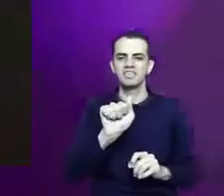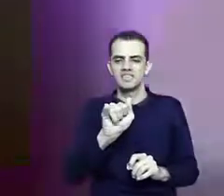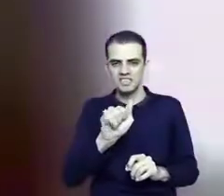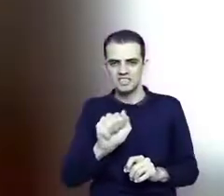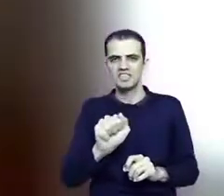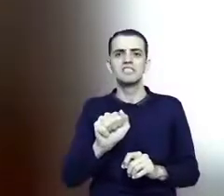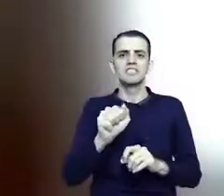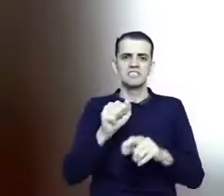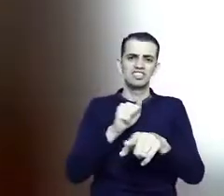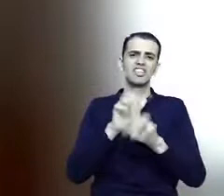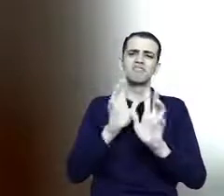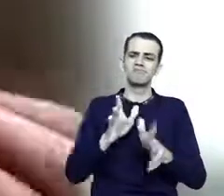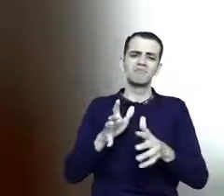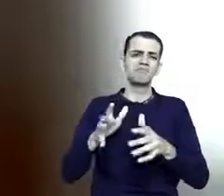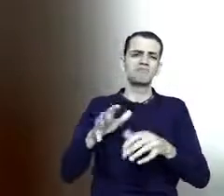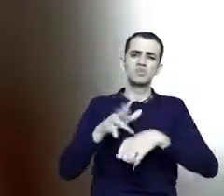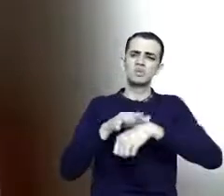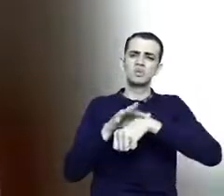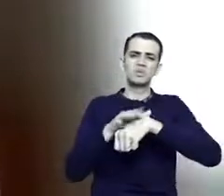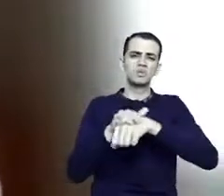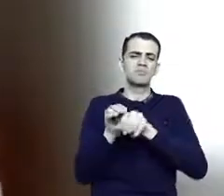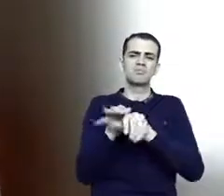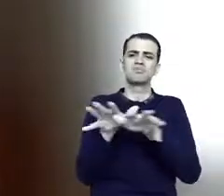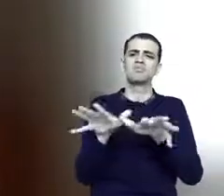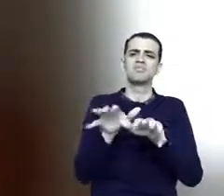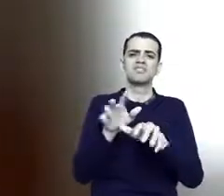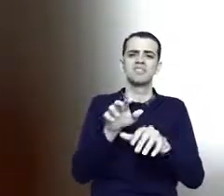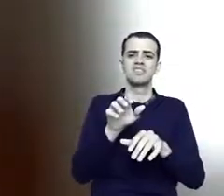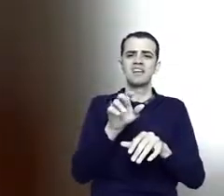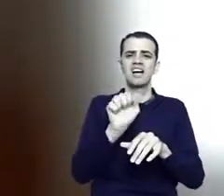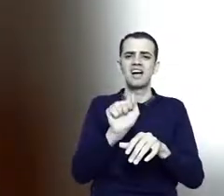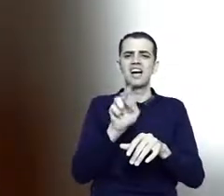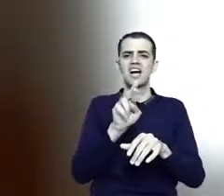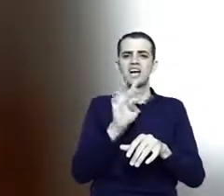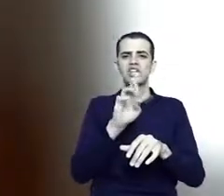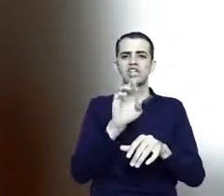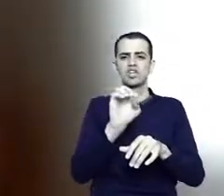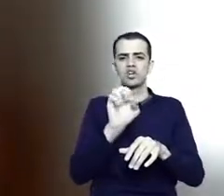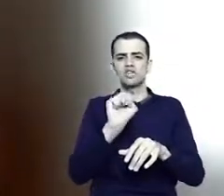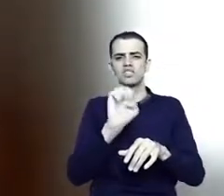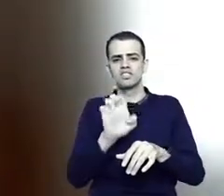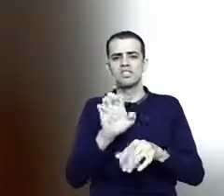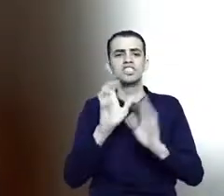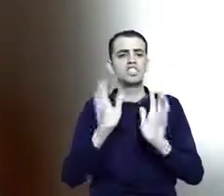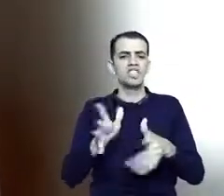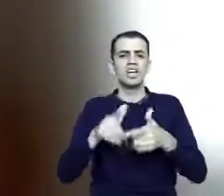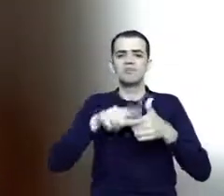artrose avançada, uma projeção superior da cabeça, quanto mais